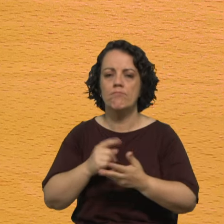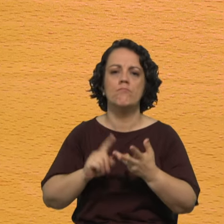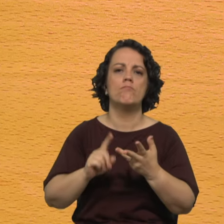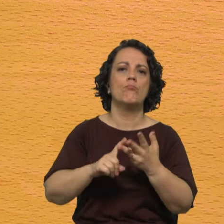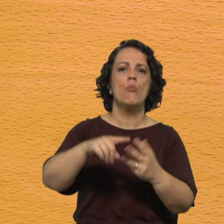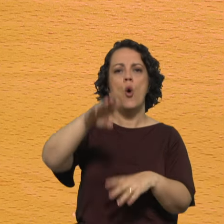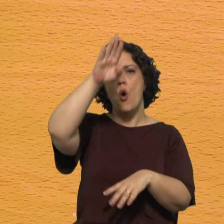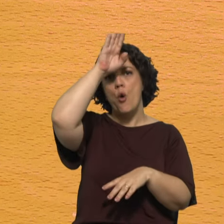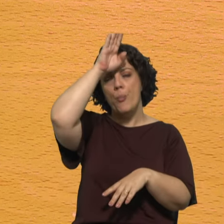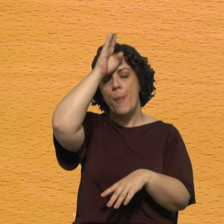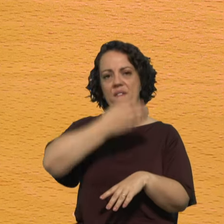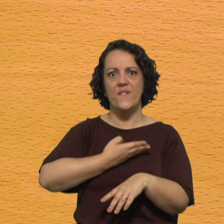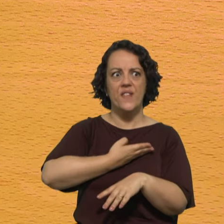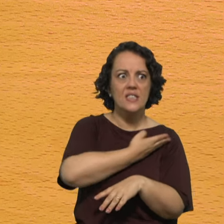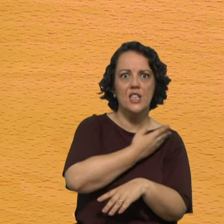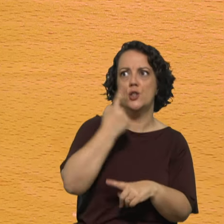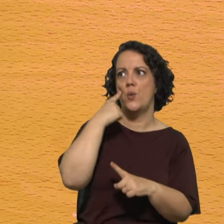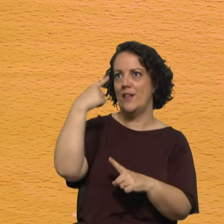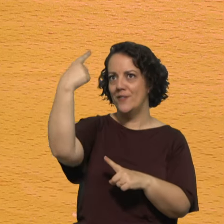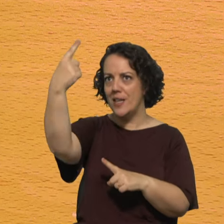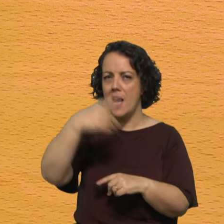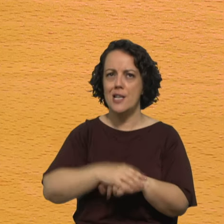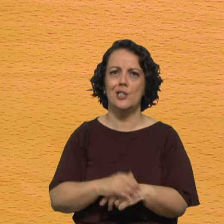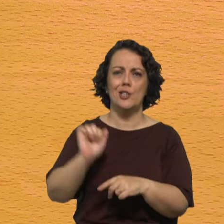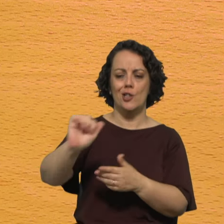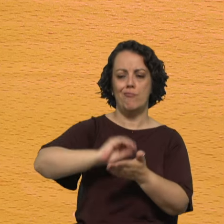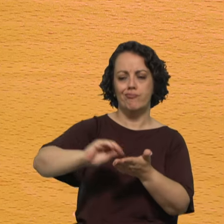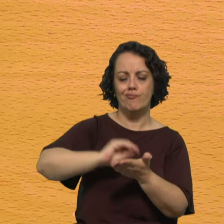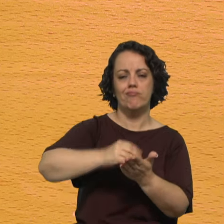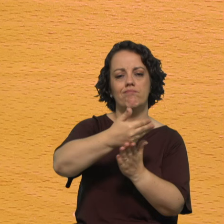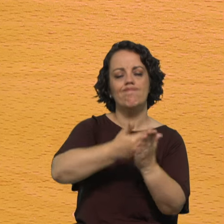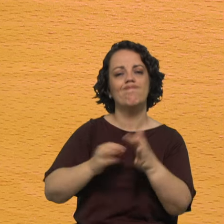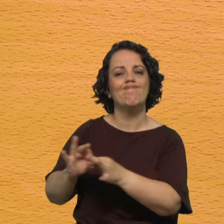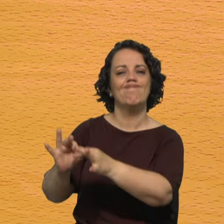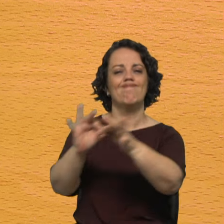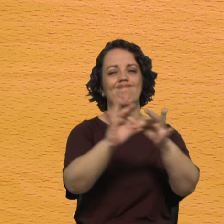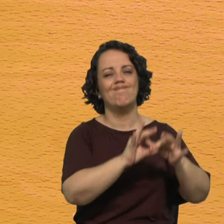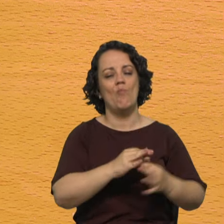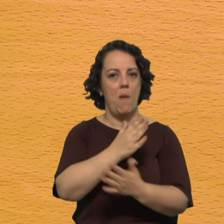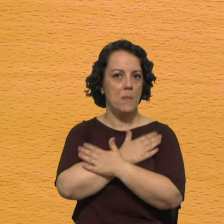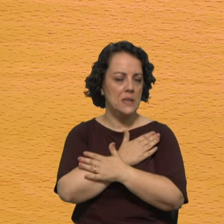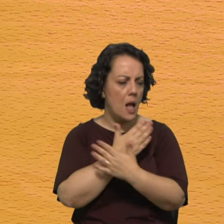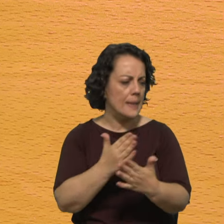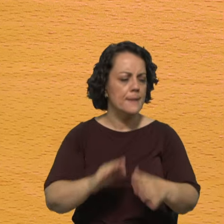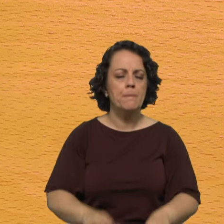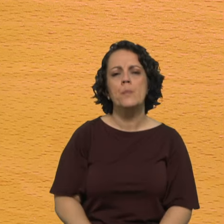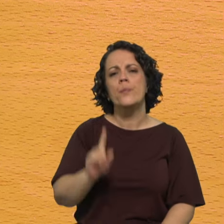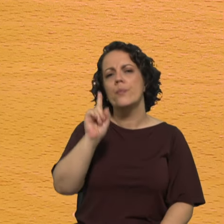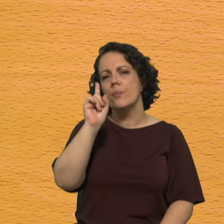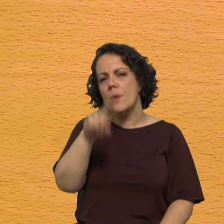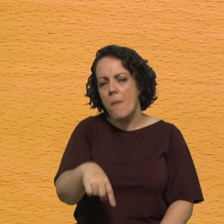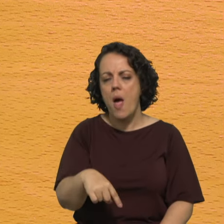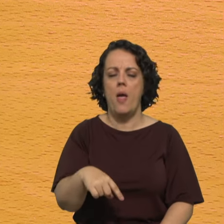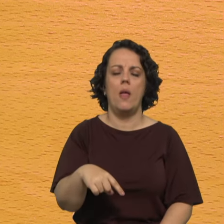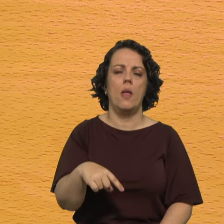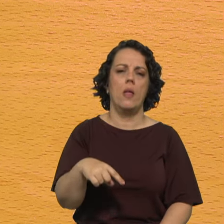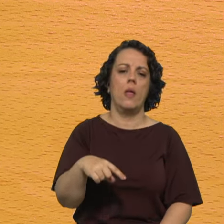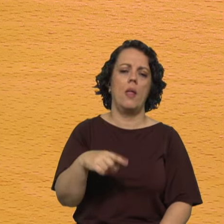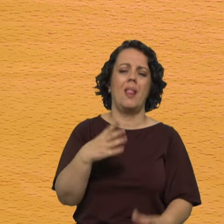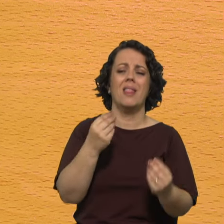viagens nas suas intervenções nos seus escritos a fratel Tuti podemos encontrar também as muitas viagens que